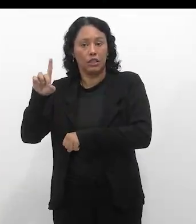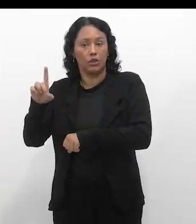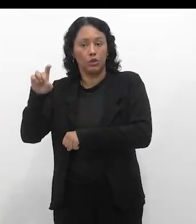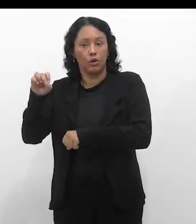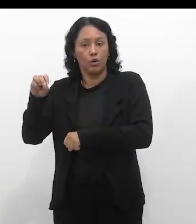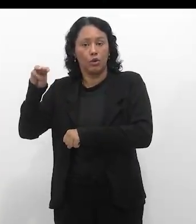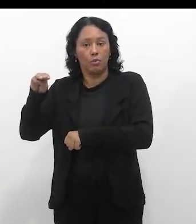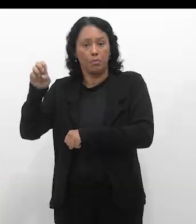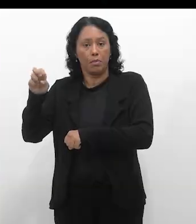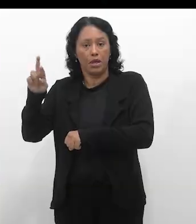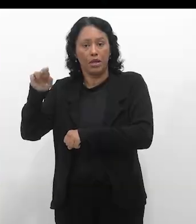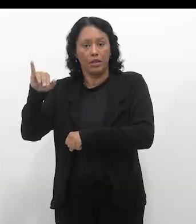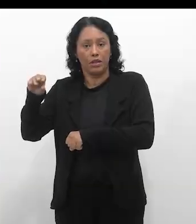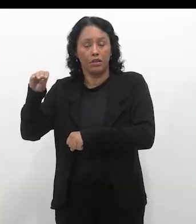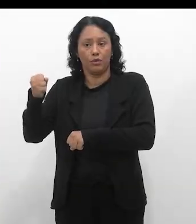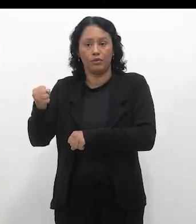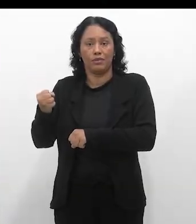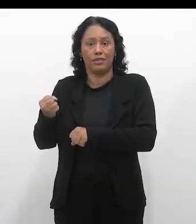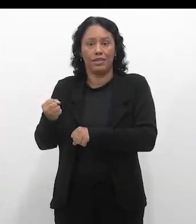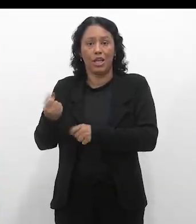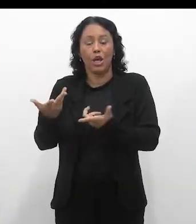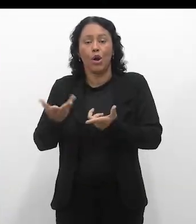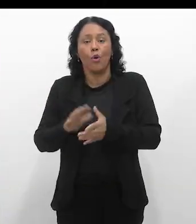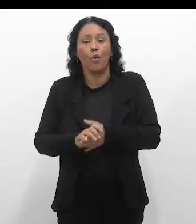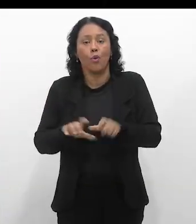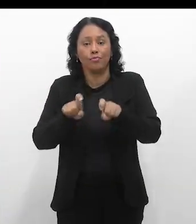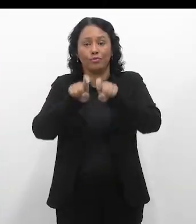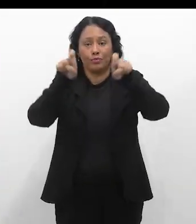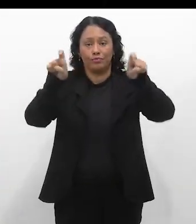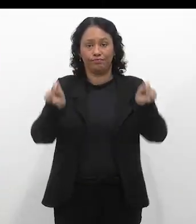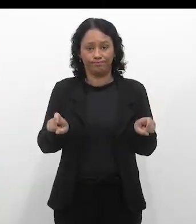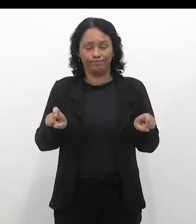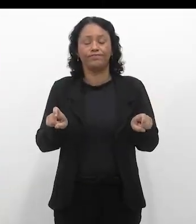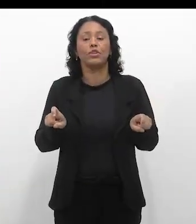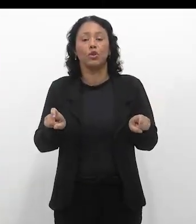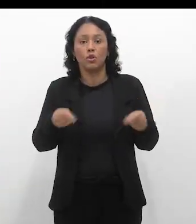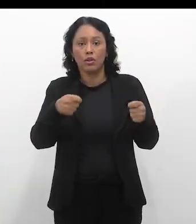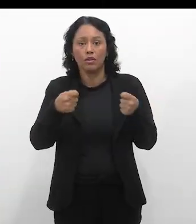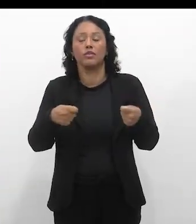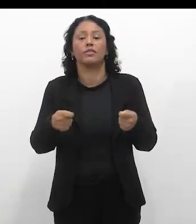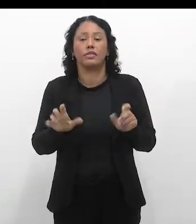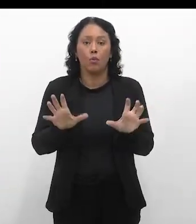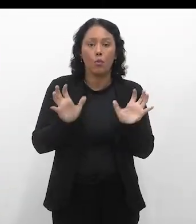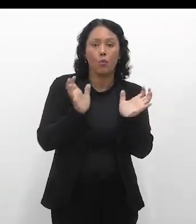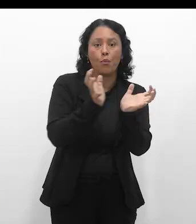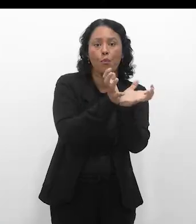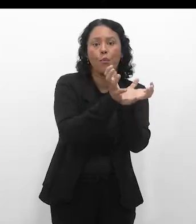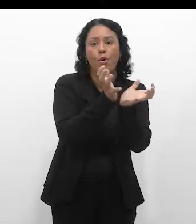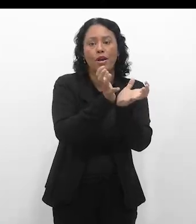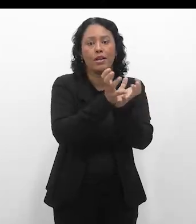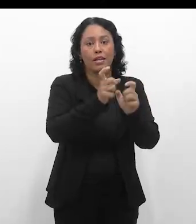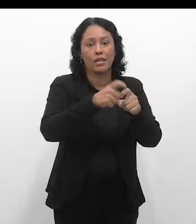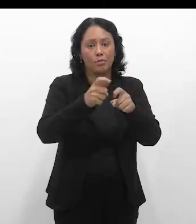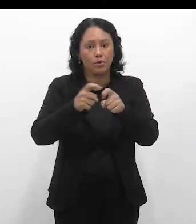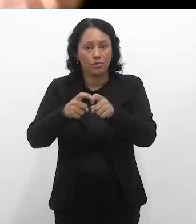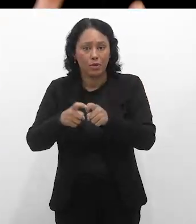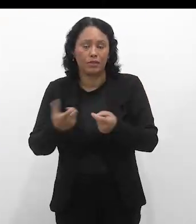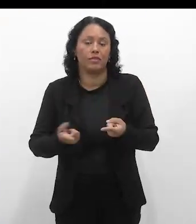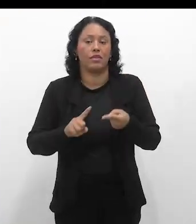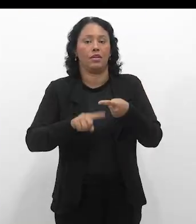longe de ser uma coisa do ginecologista sozinho, ele é multidisciplinar. A gente tem uma equipe que vai contar